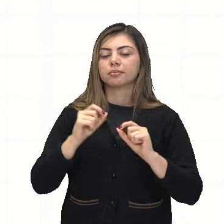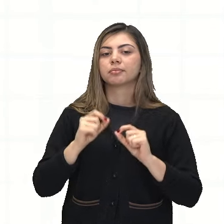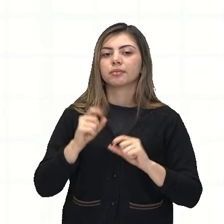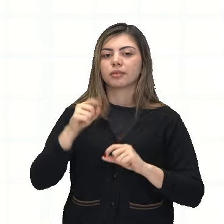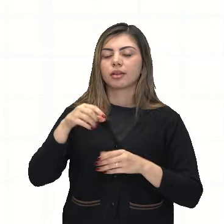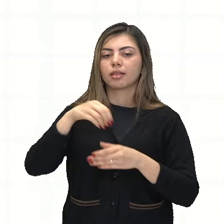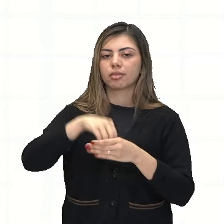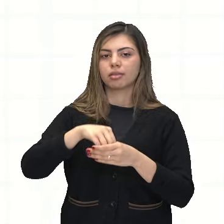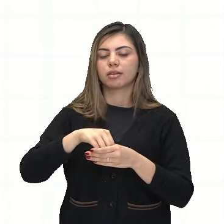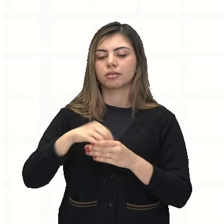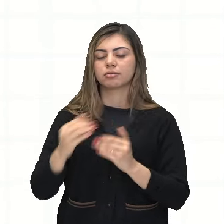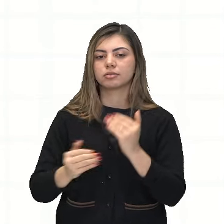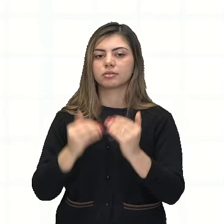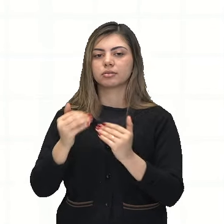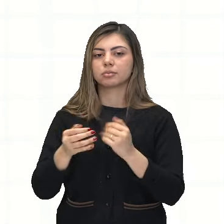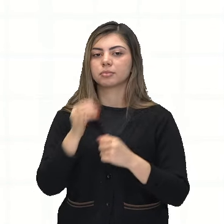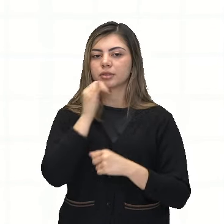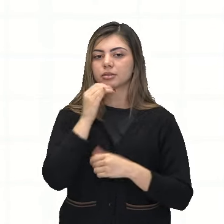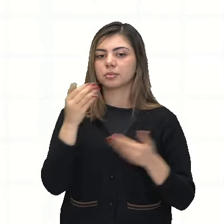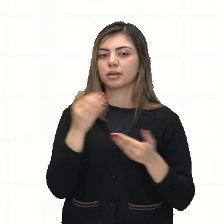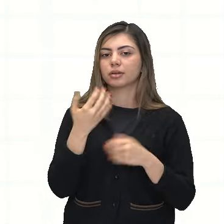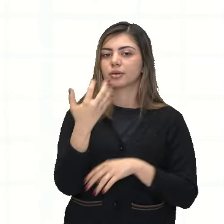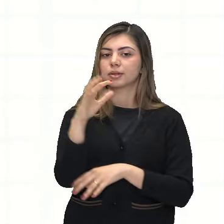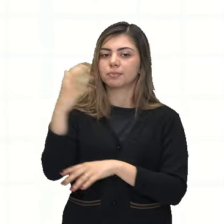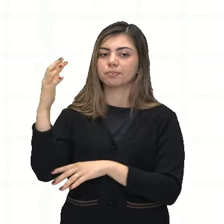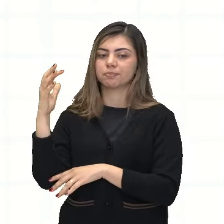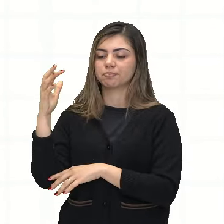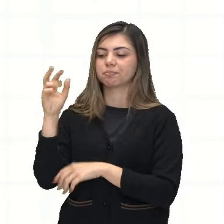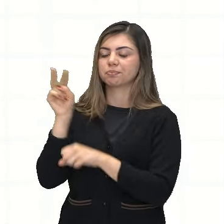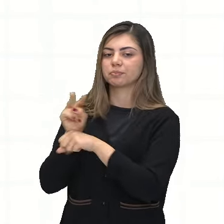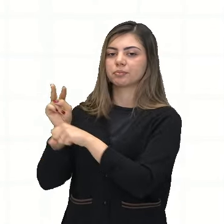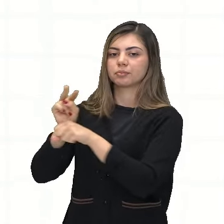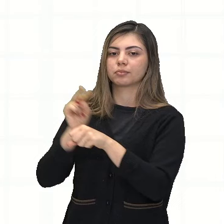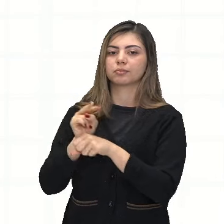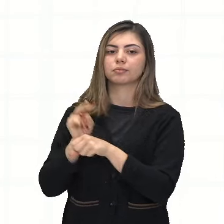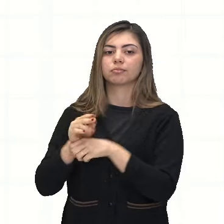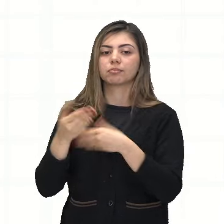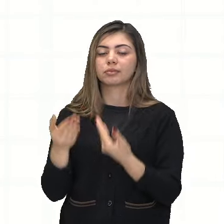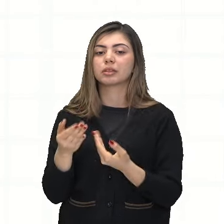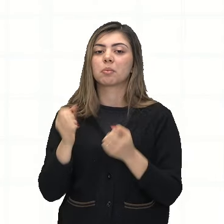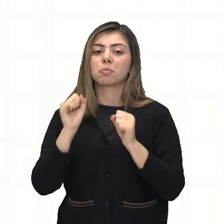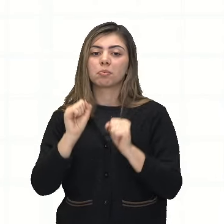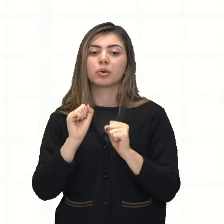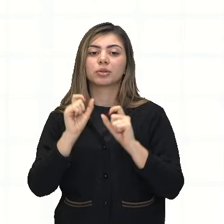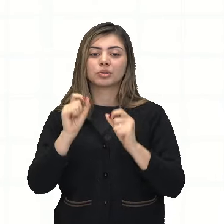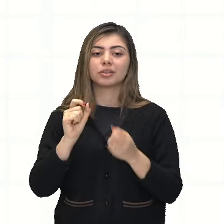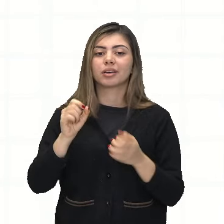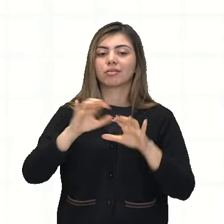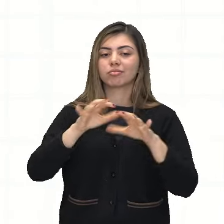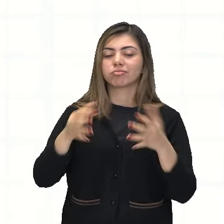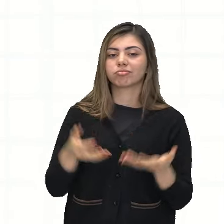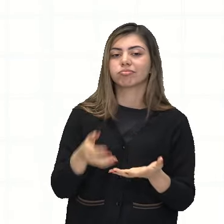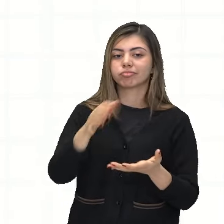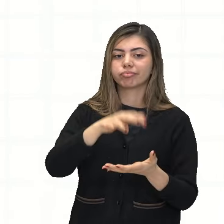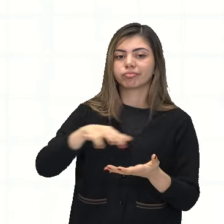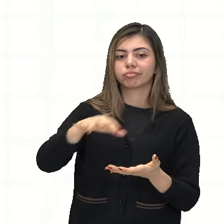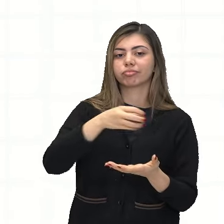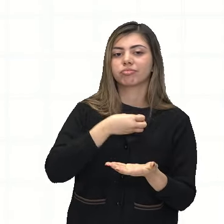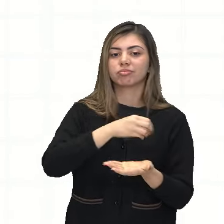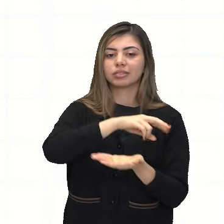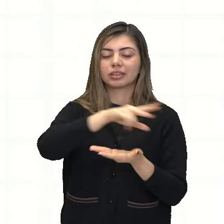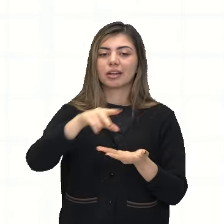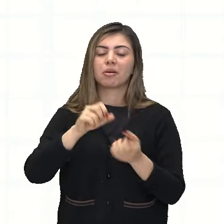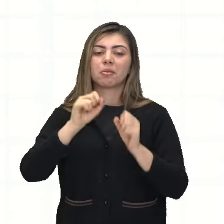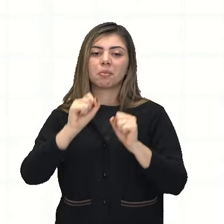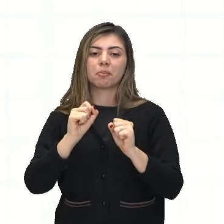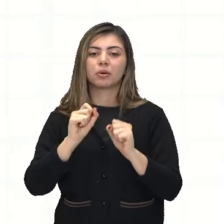ambiental já trouxe aqui preservação ambiental a degradação dos ecossistemas a poluição do ar da água e do solo bem como desmatamento